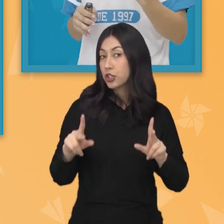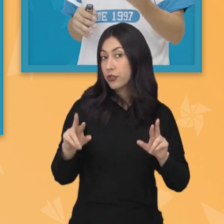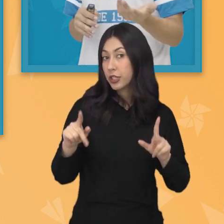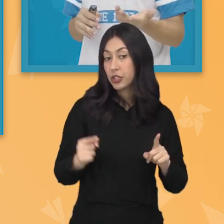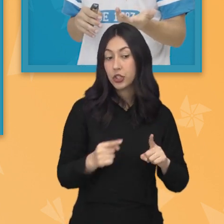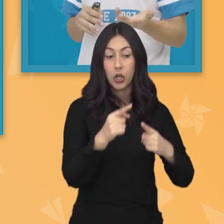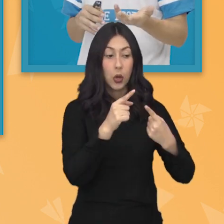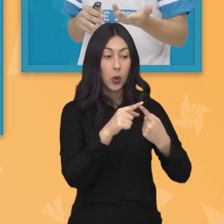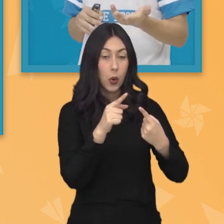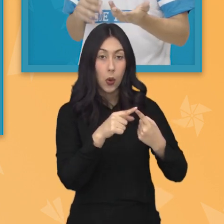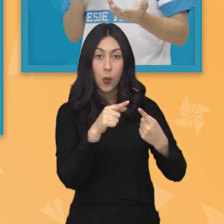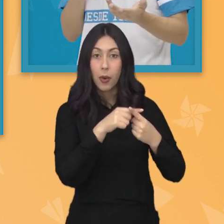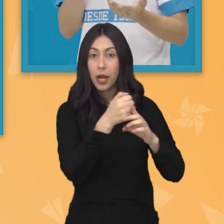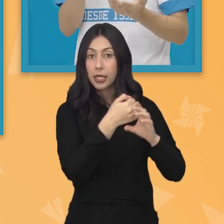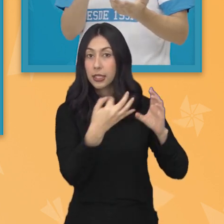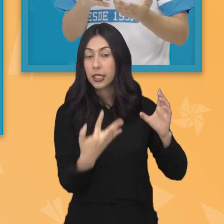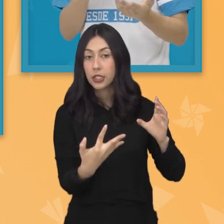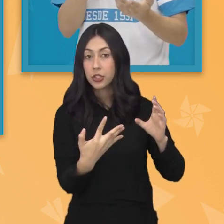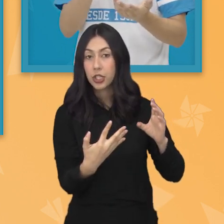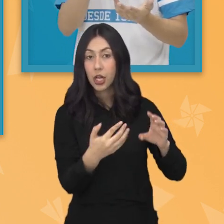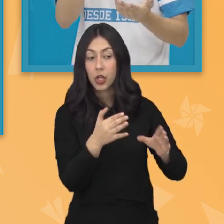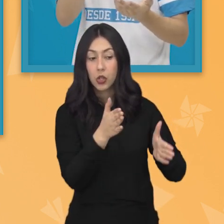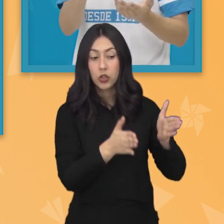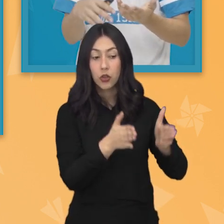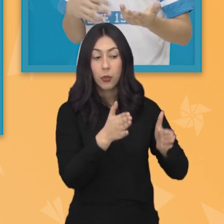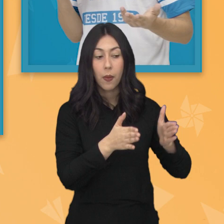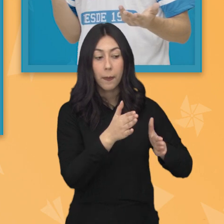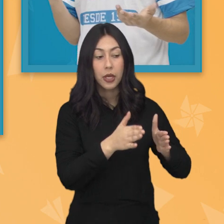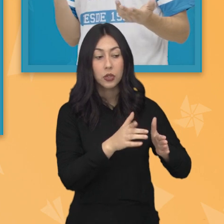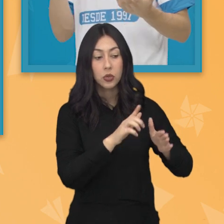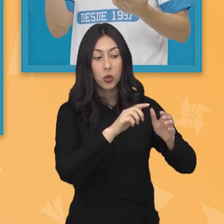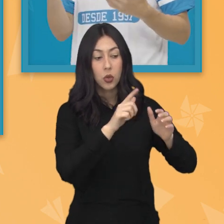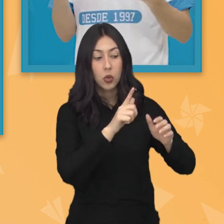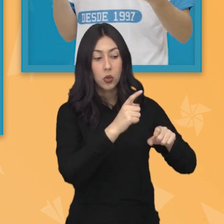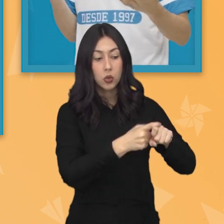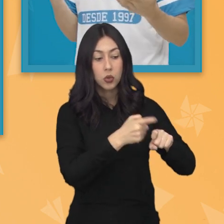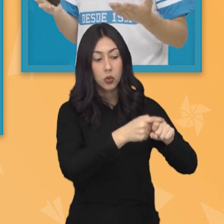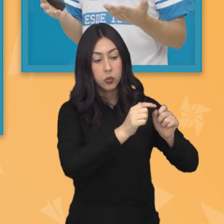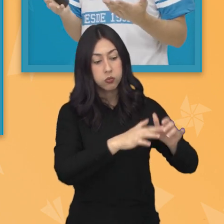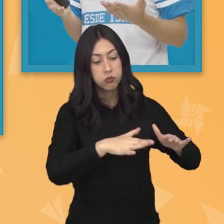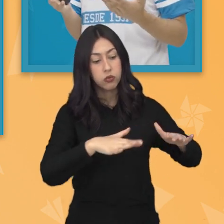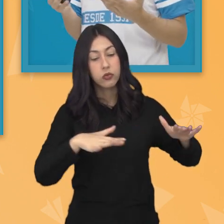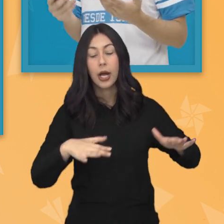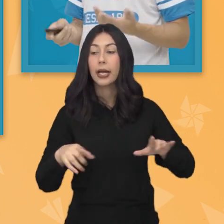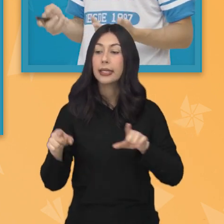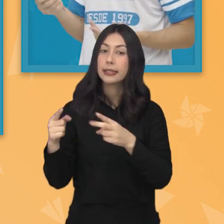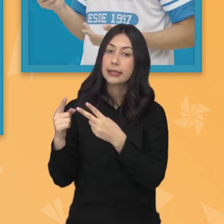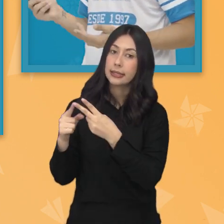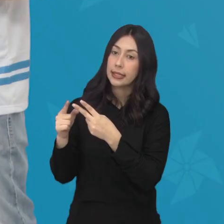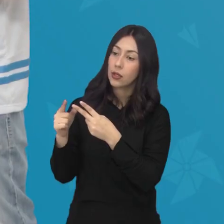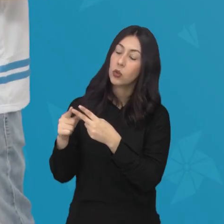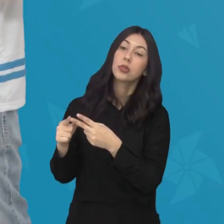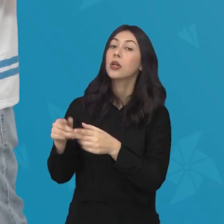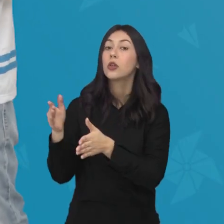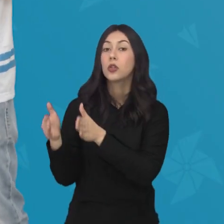na fusão de substância pura, enquanto na outra característica está no ponto de ebulição para ser uma substância pura.